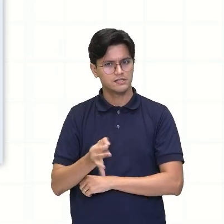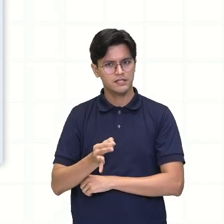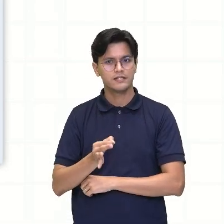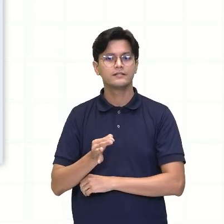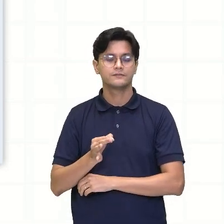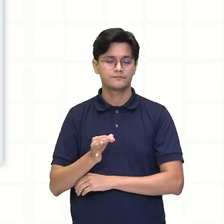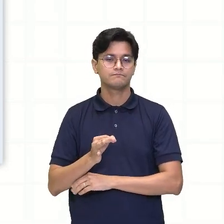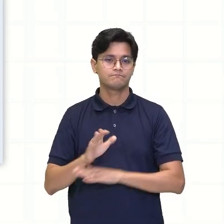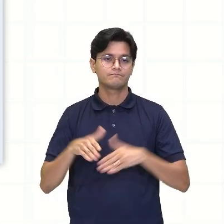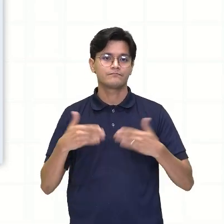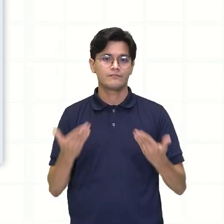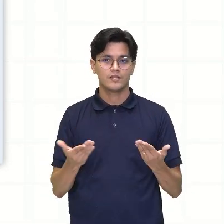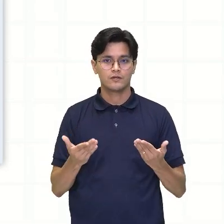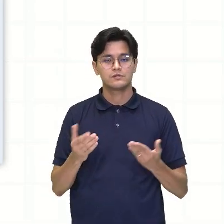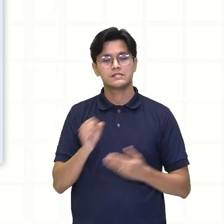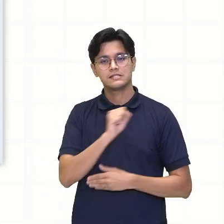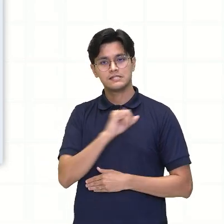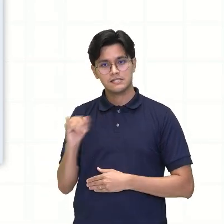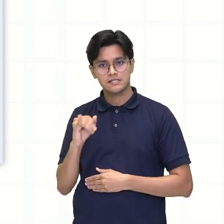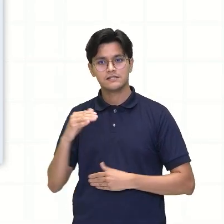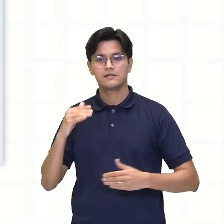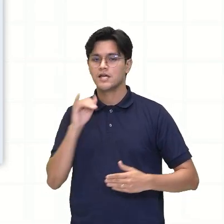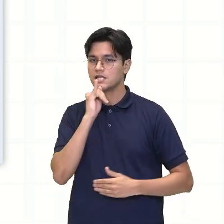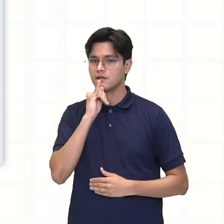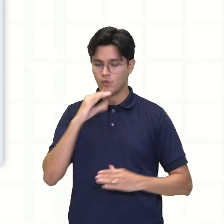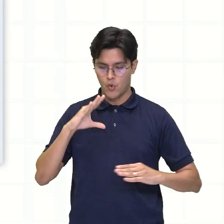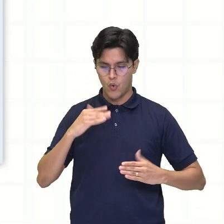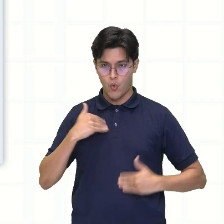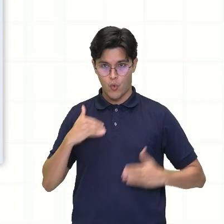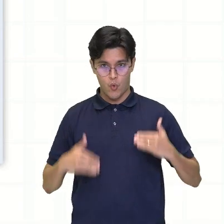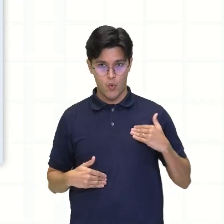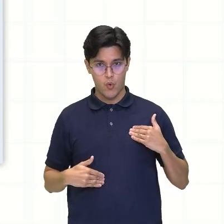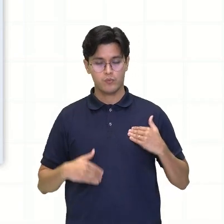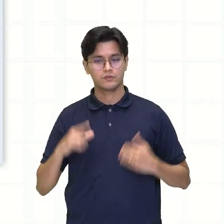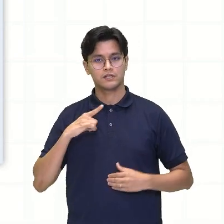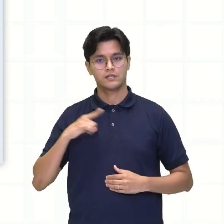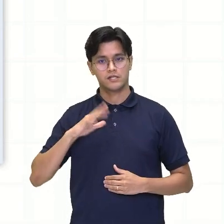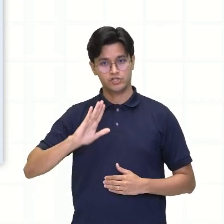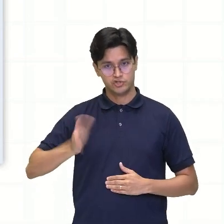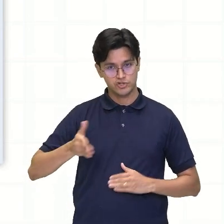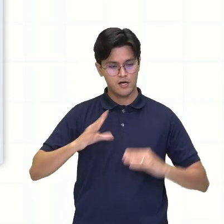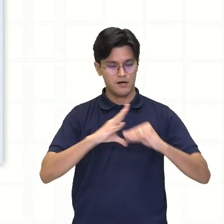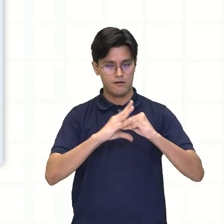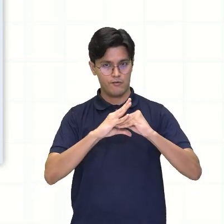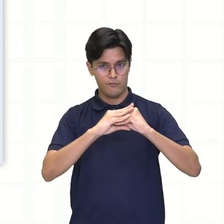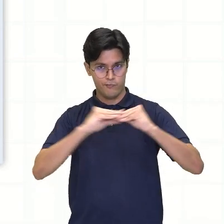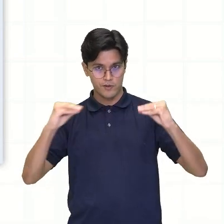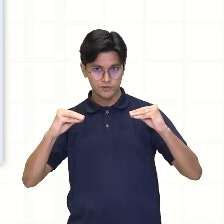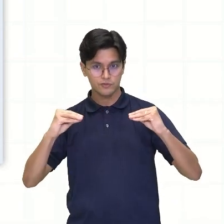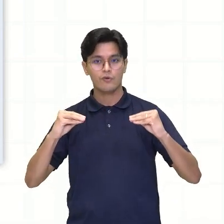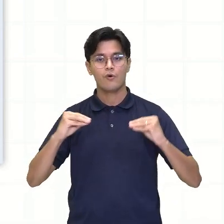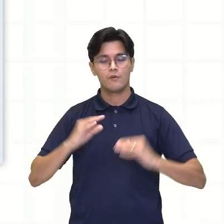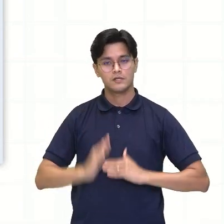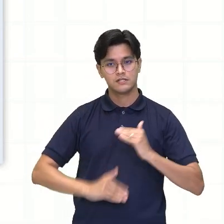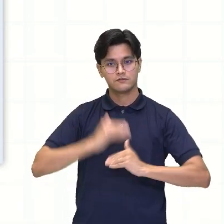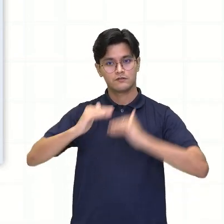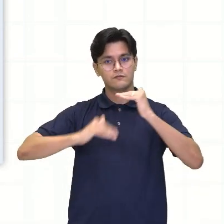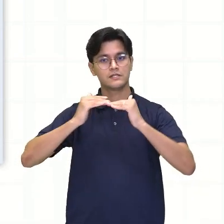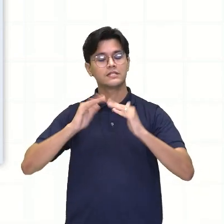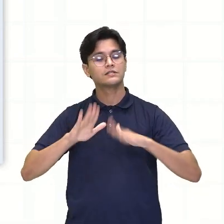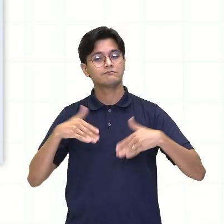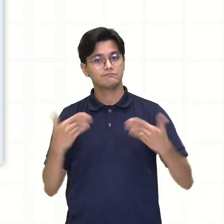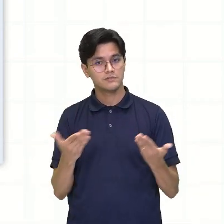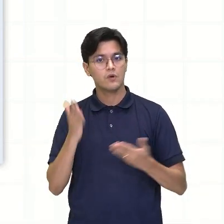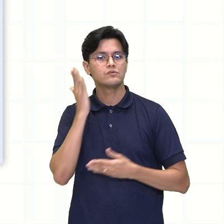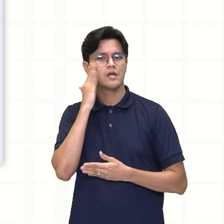já tem ali anticorpos contra esse micro-organismo, né, ele vai conseguir reagir se houver contato mesmo